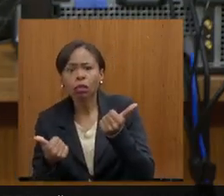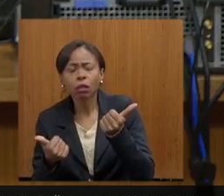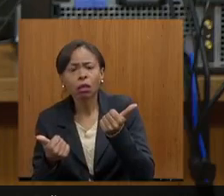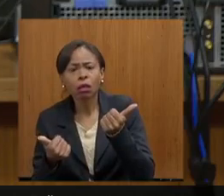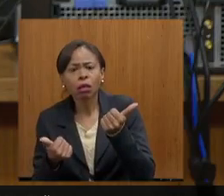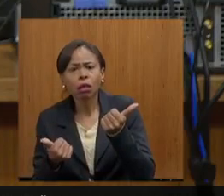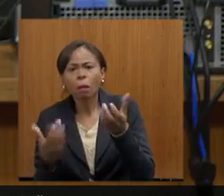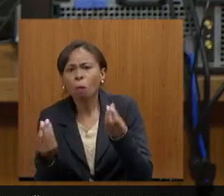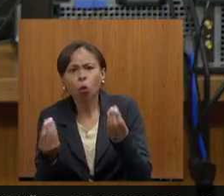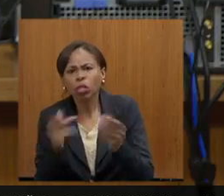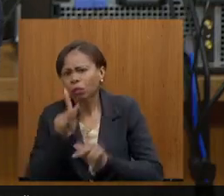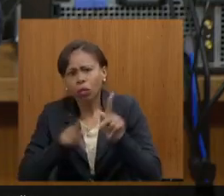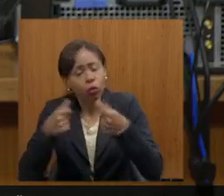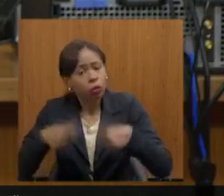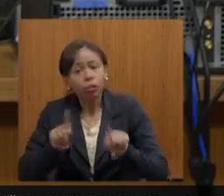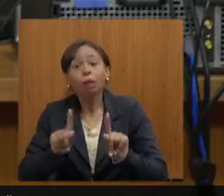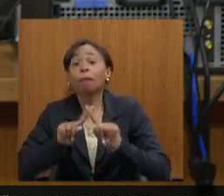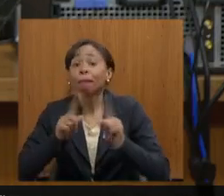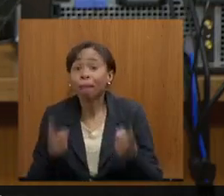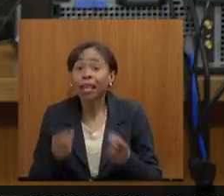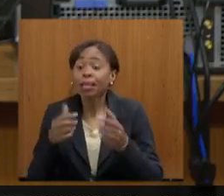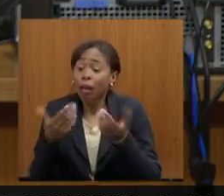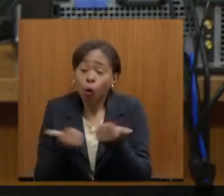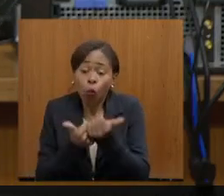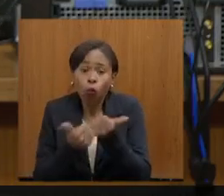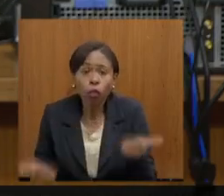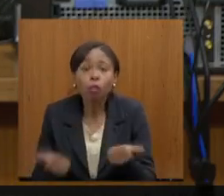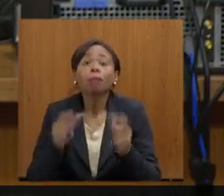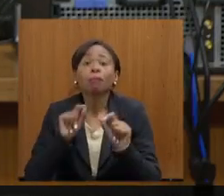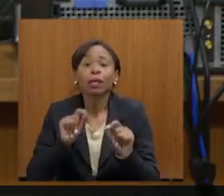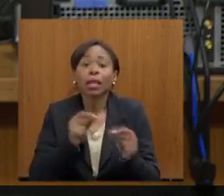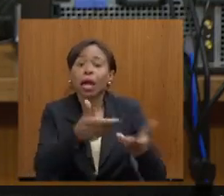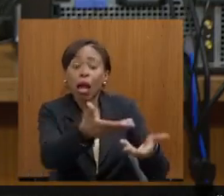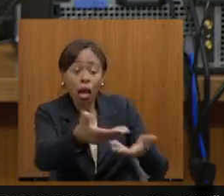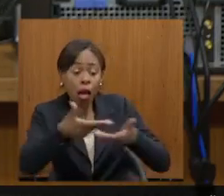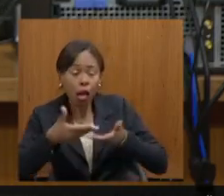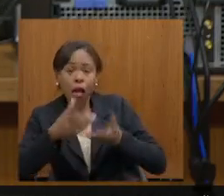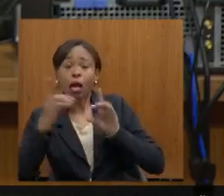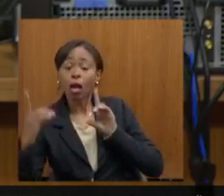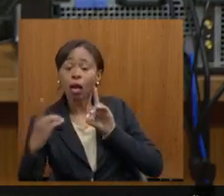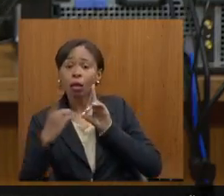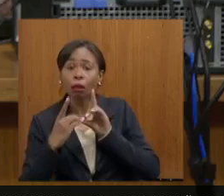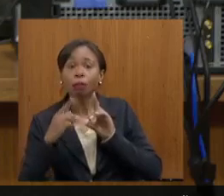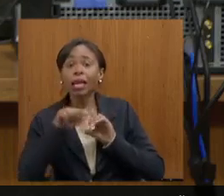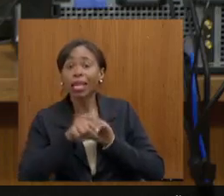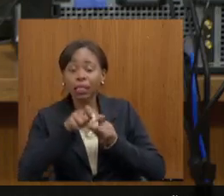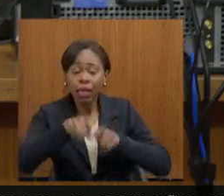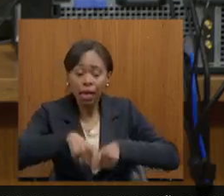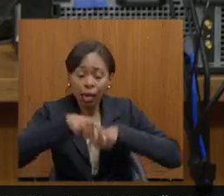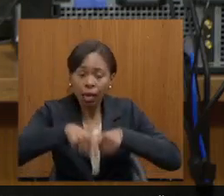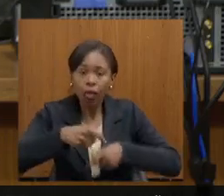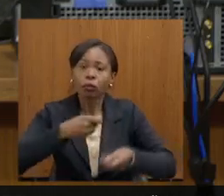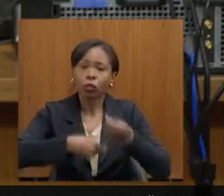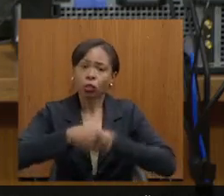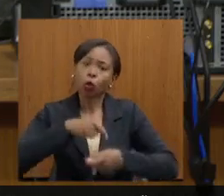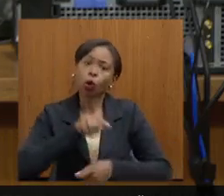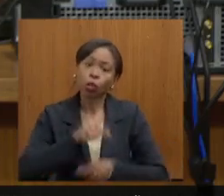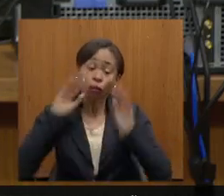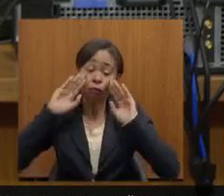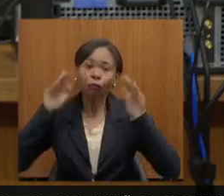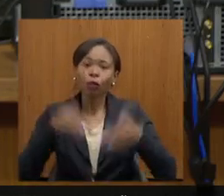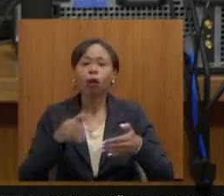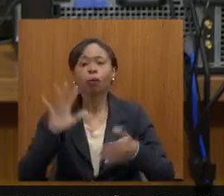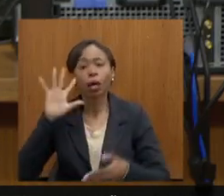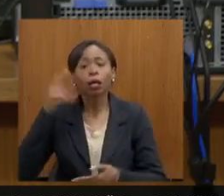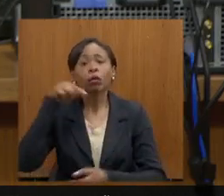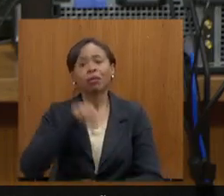mas para receber esses produtores para receber esses empresários do água e aí ter foco naquela sou chão porque